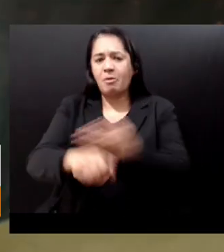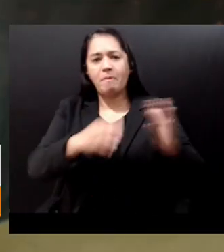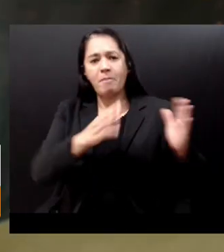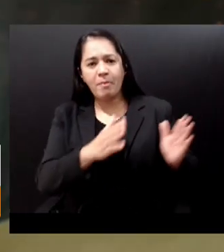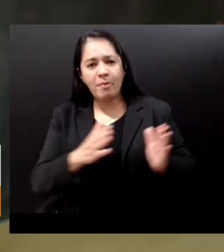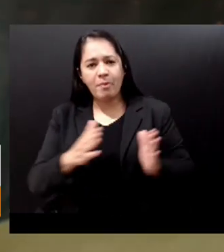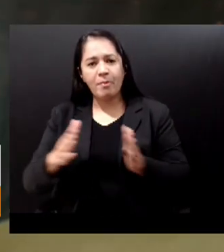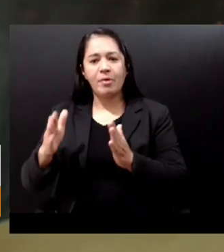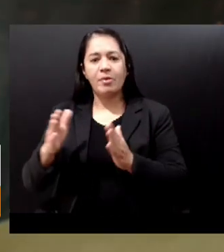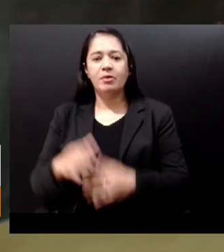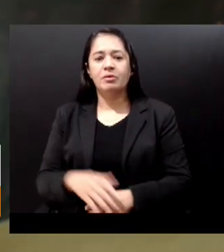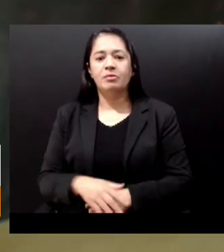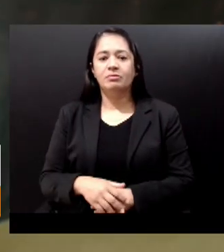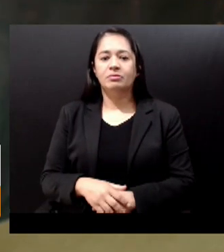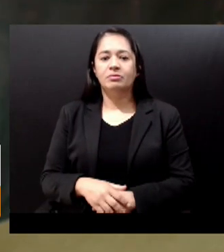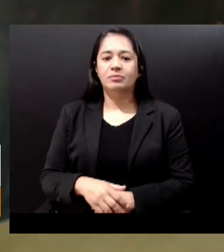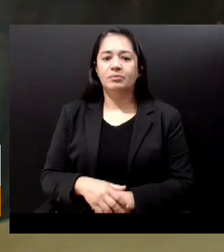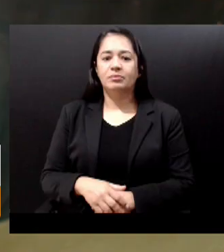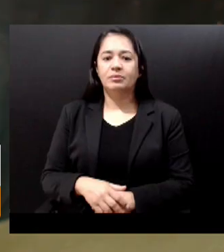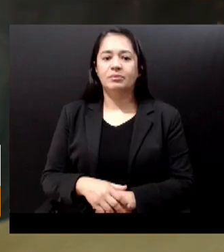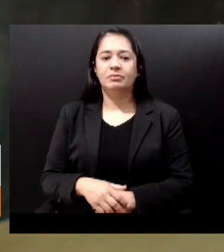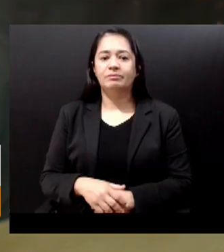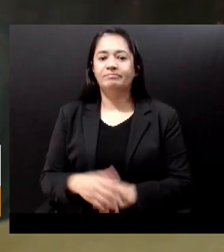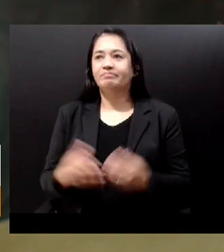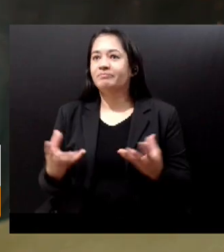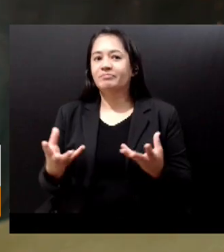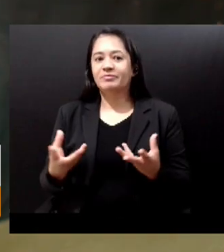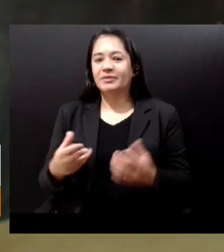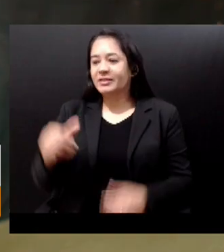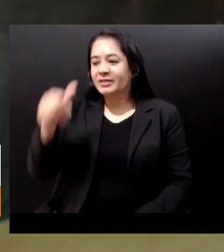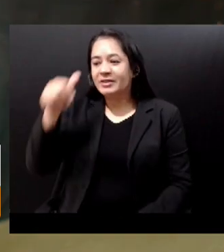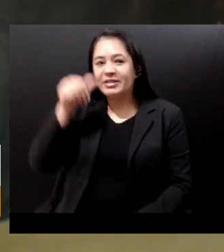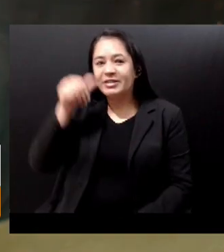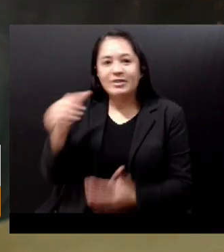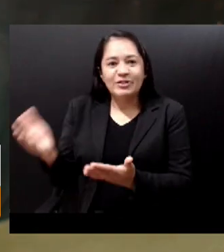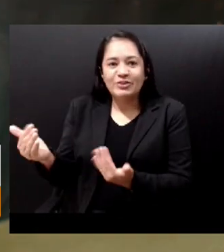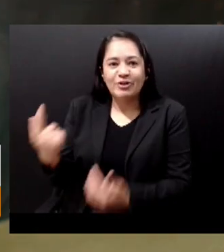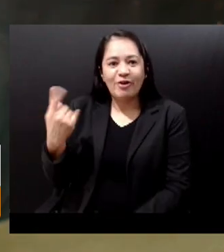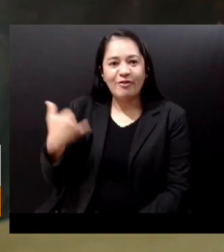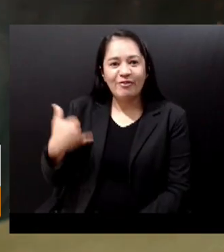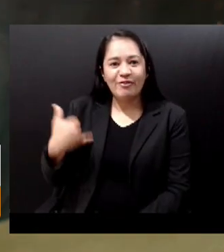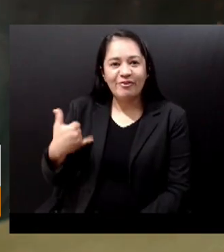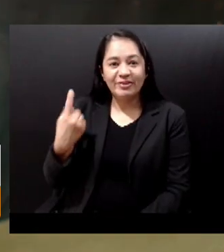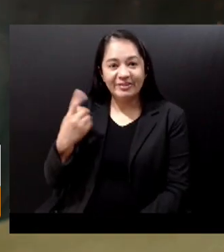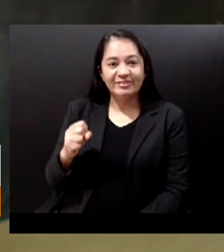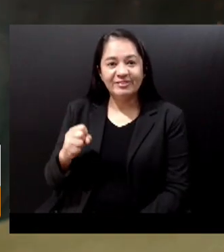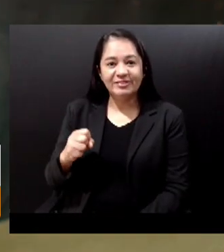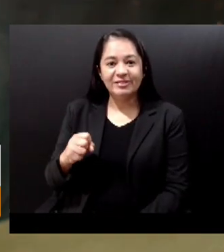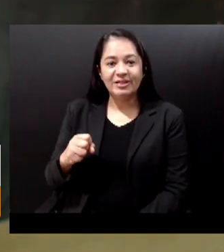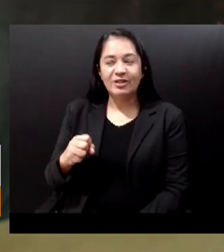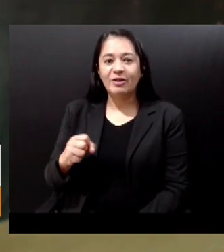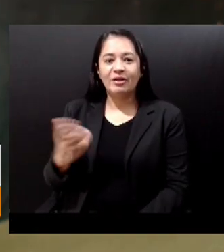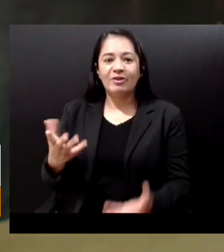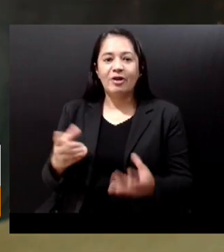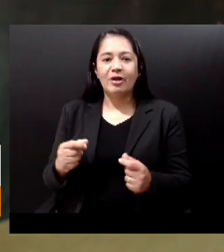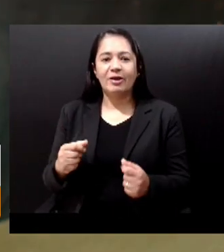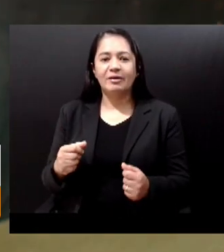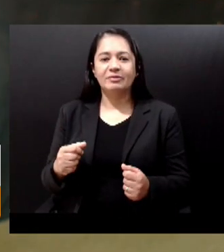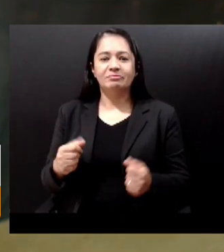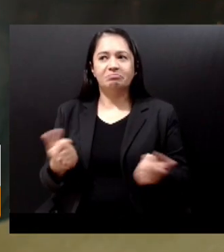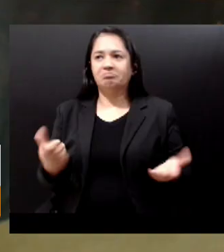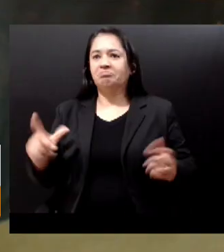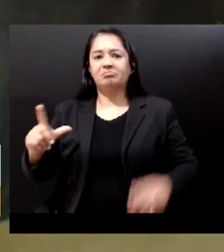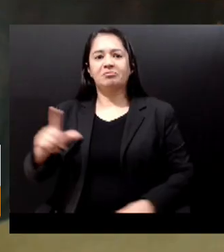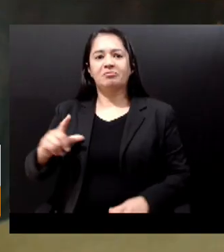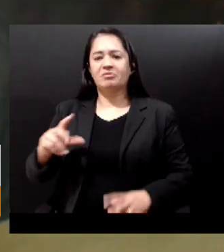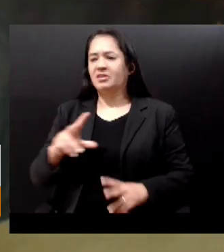gente, dá show em meninas de 18 anos. Quando eu digo dá show, é o quê? Ela tem uma força de vontade, é uma águia que